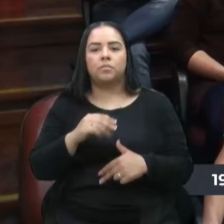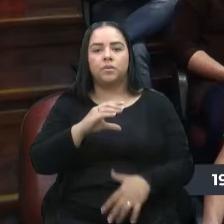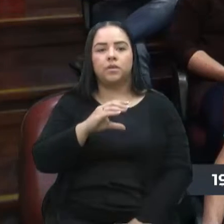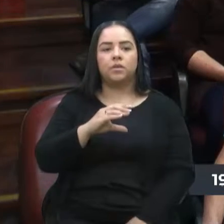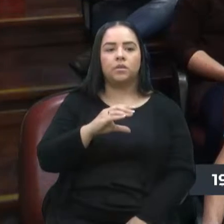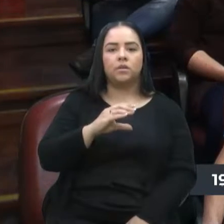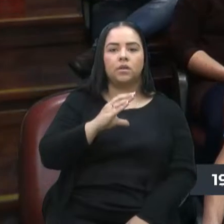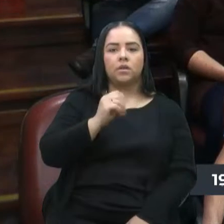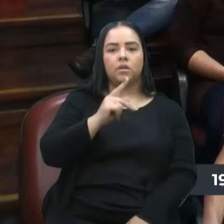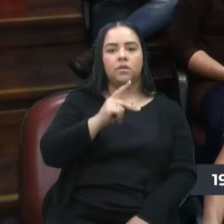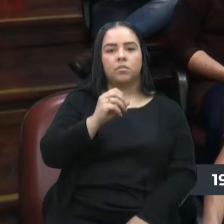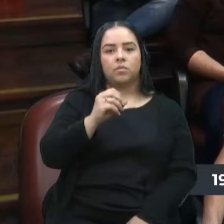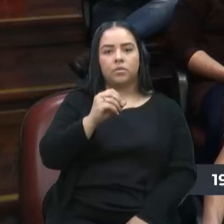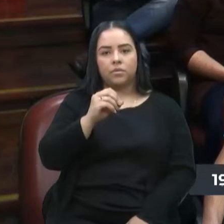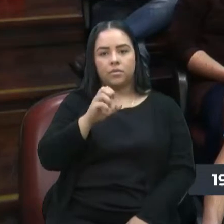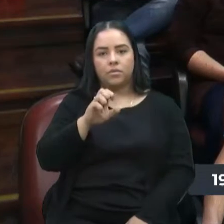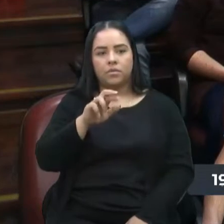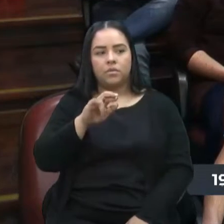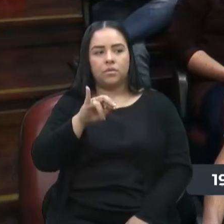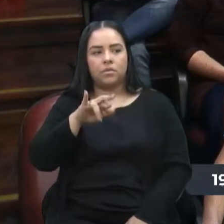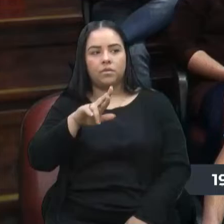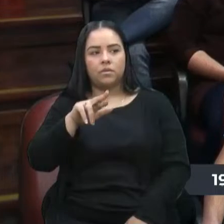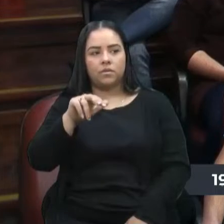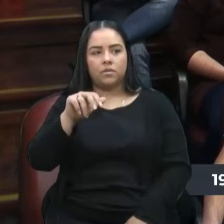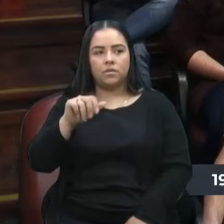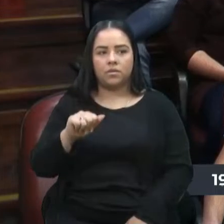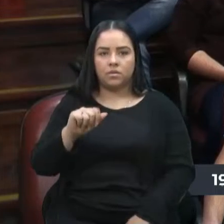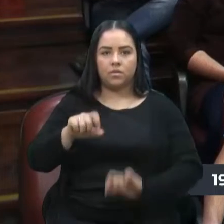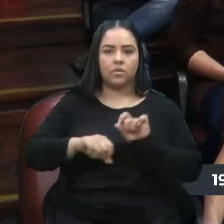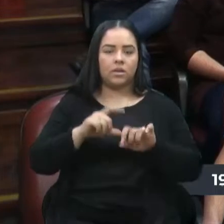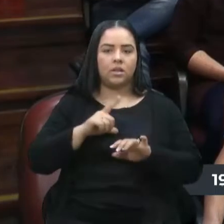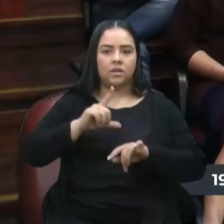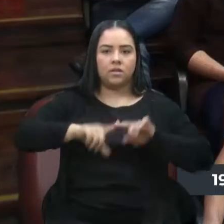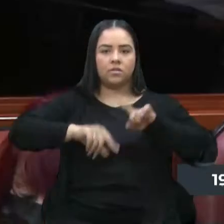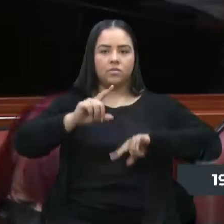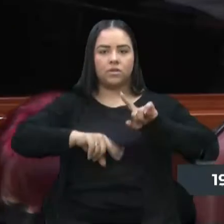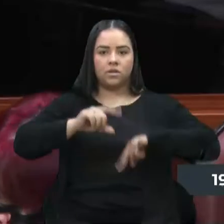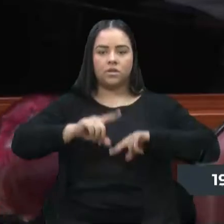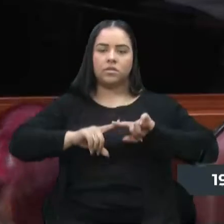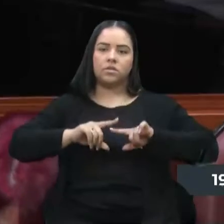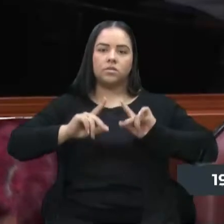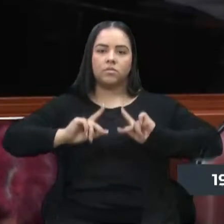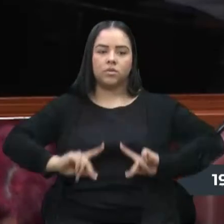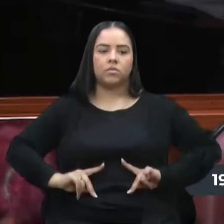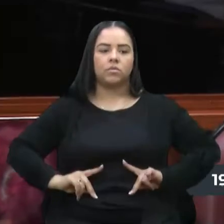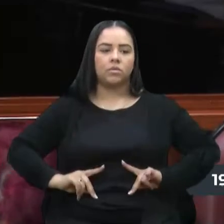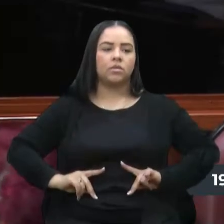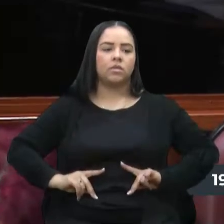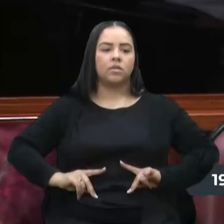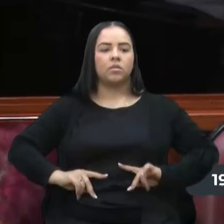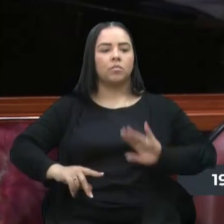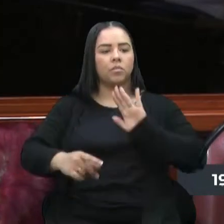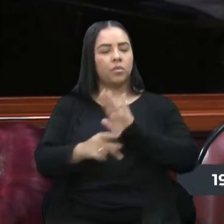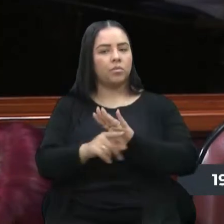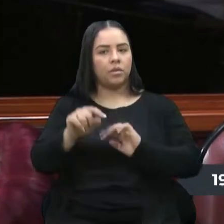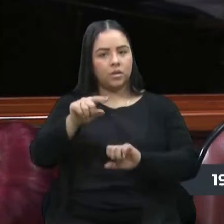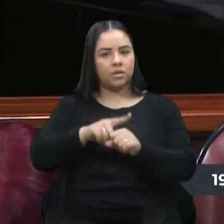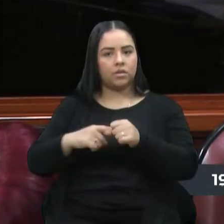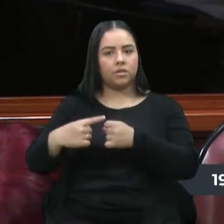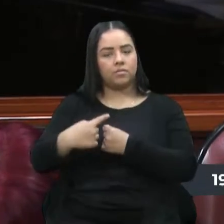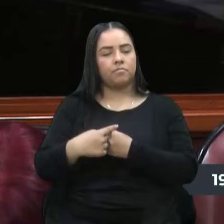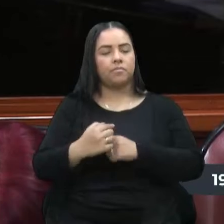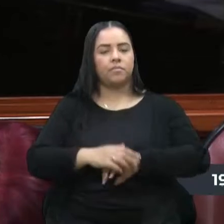Não esa manifestações culturais atividade dos trabalhadores e trabalhadoras da nossa cidade